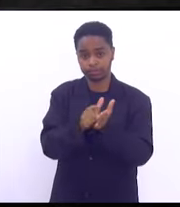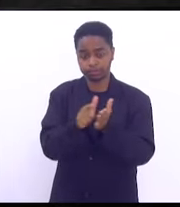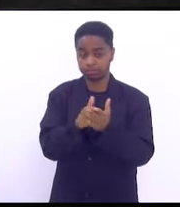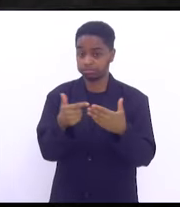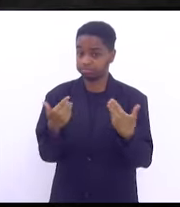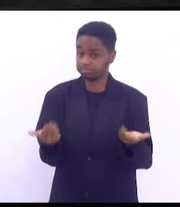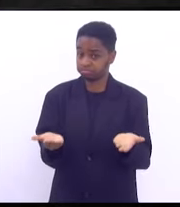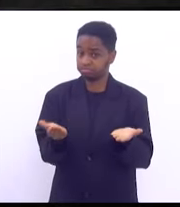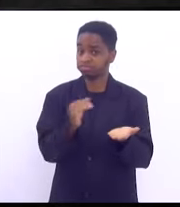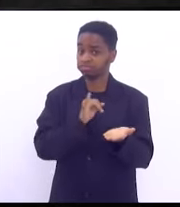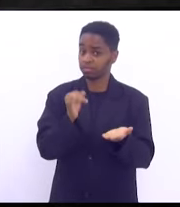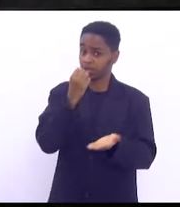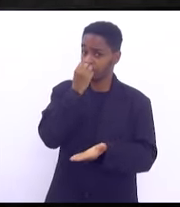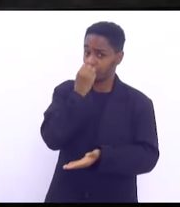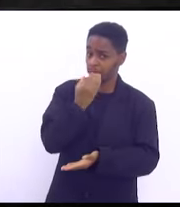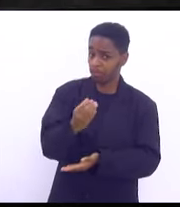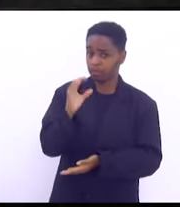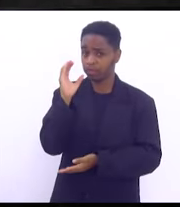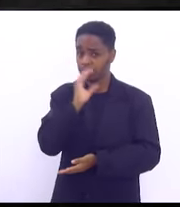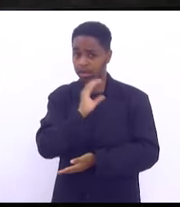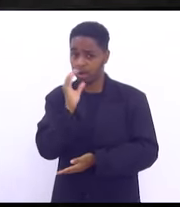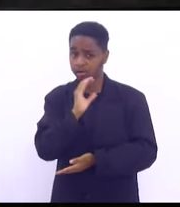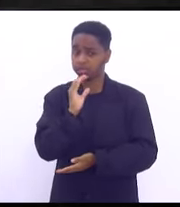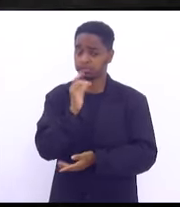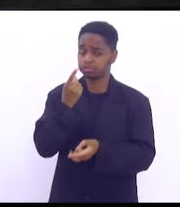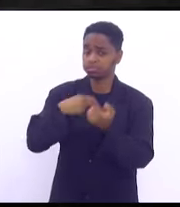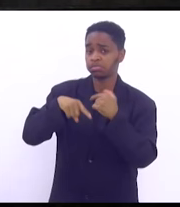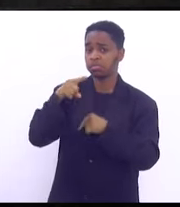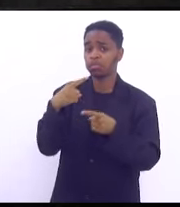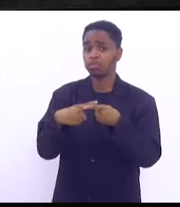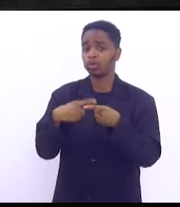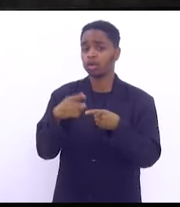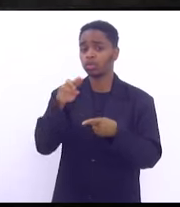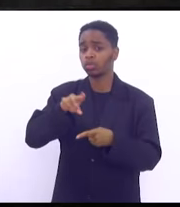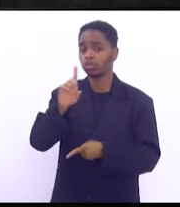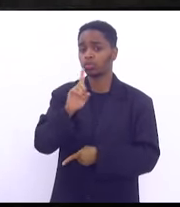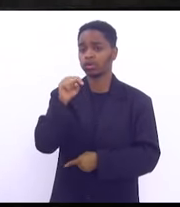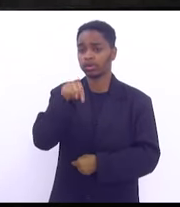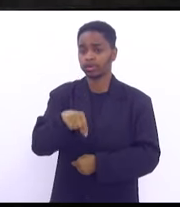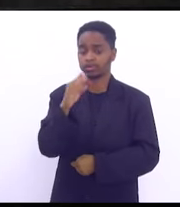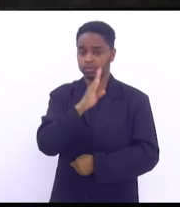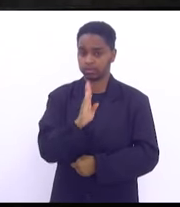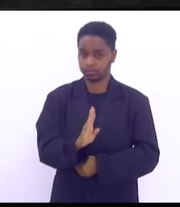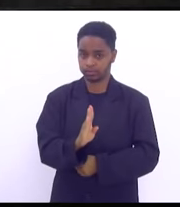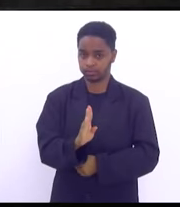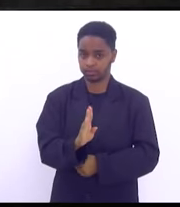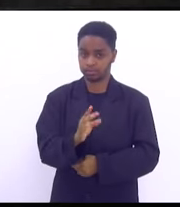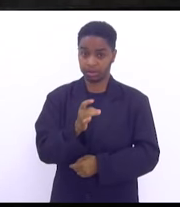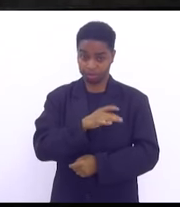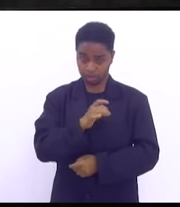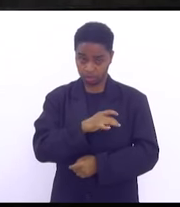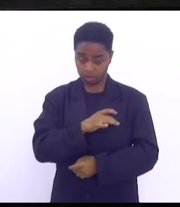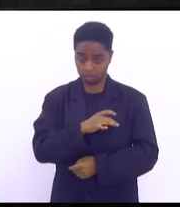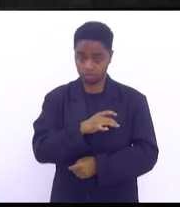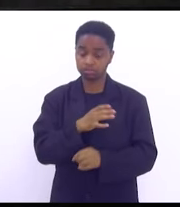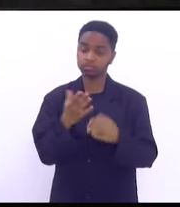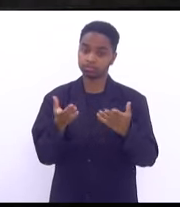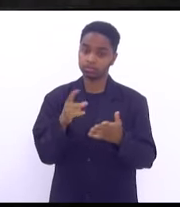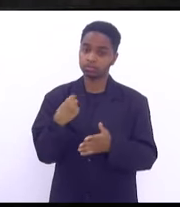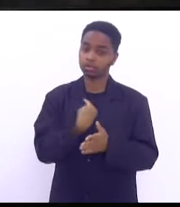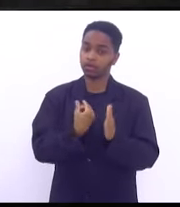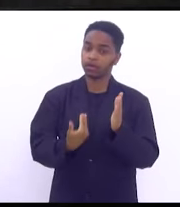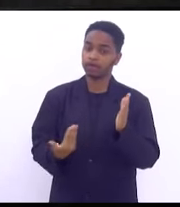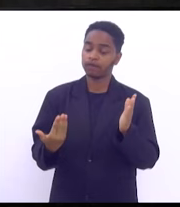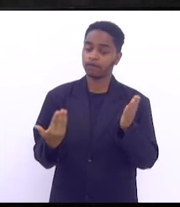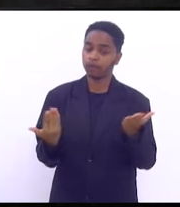bolas, se foi bom, rápido e eficiente, por que não aplicar aqui no Brasil? Medo? Estamos vivendo